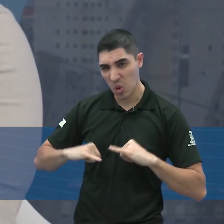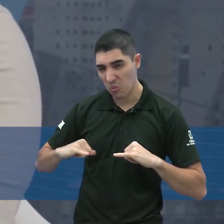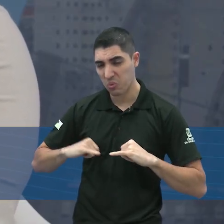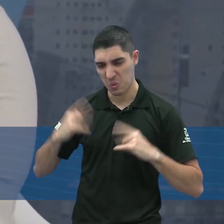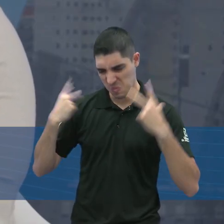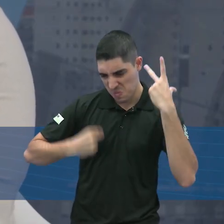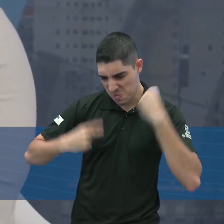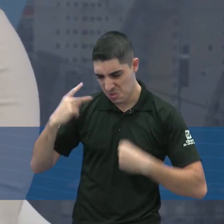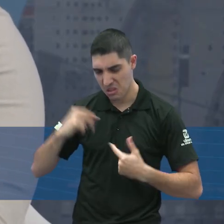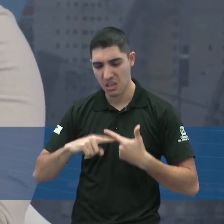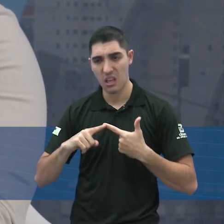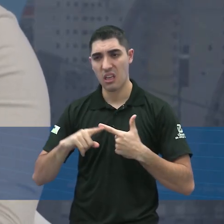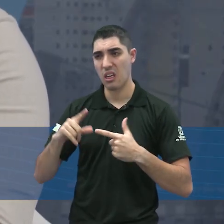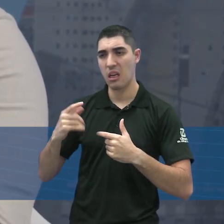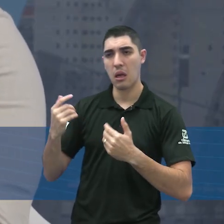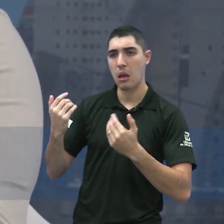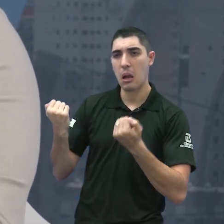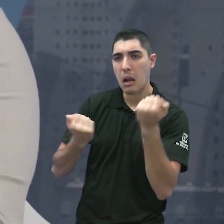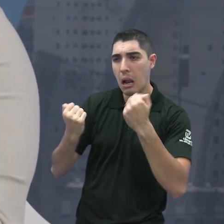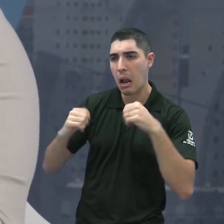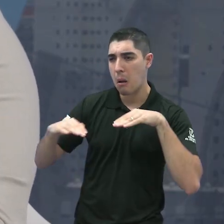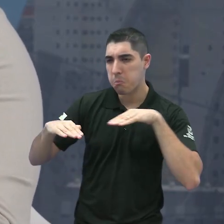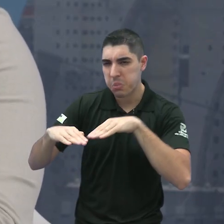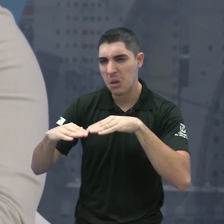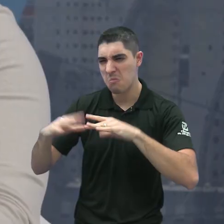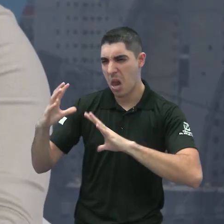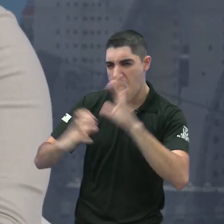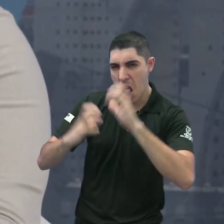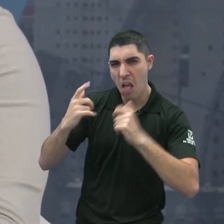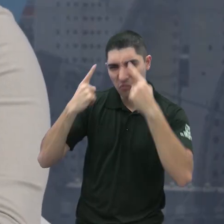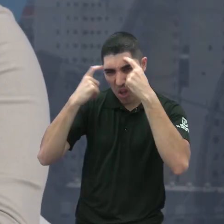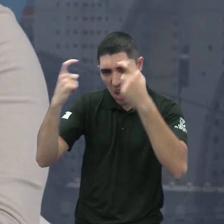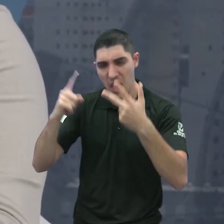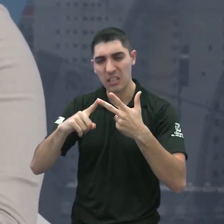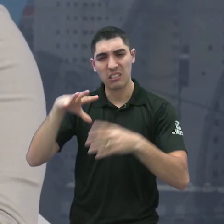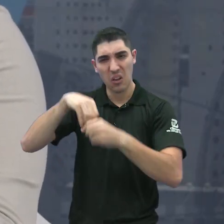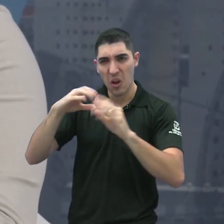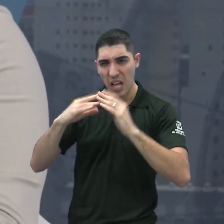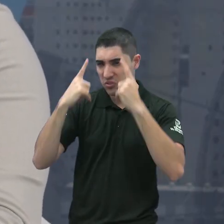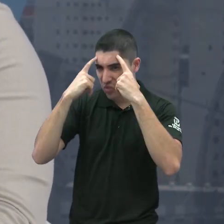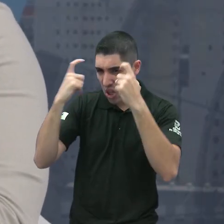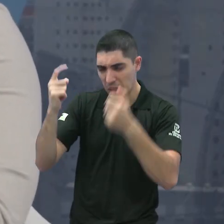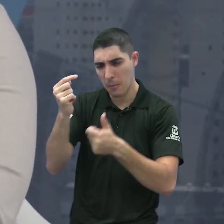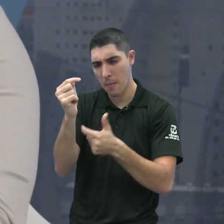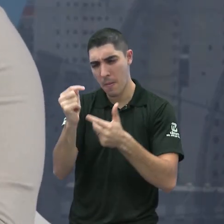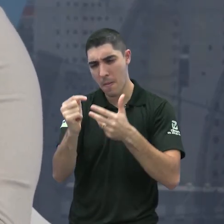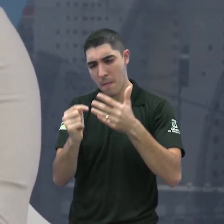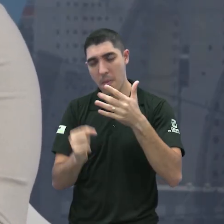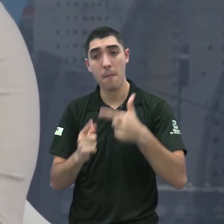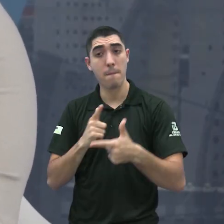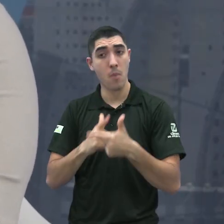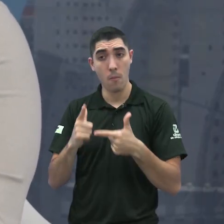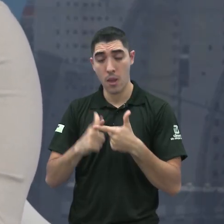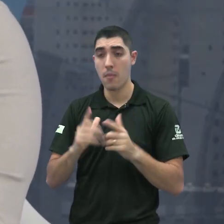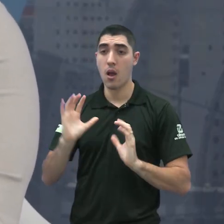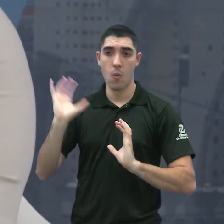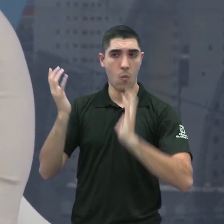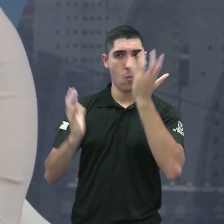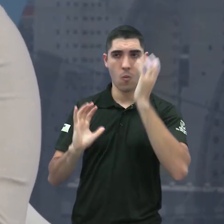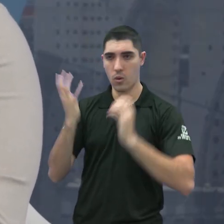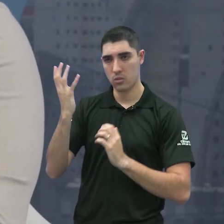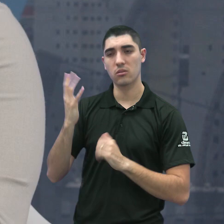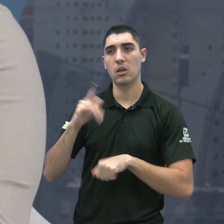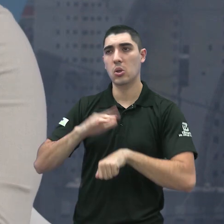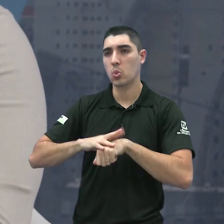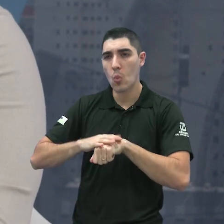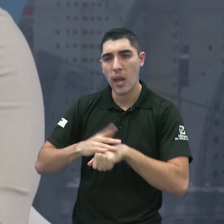consigo mesmo, com os outros, no trânsito, na família, em casa, onde ele está, né? Porque isso canaliza-se de